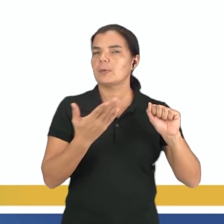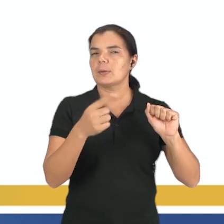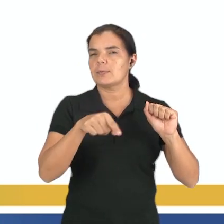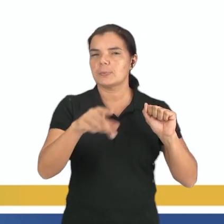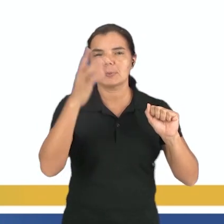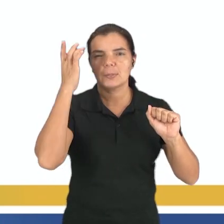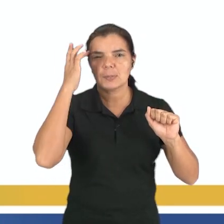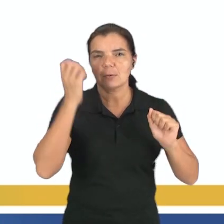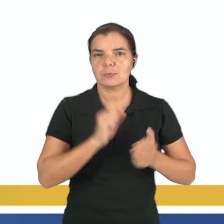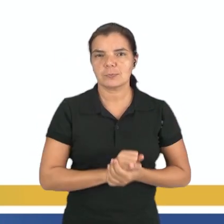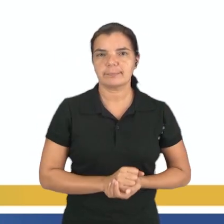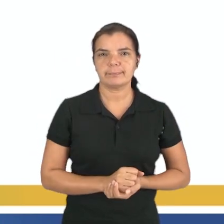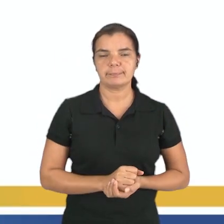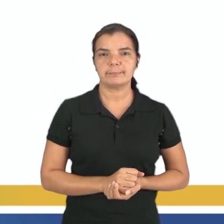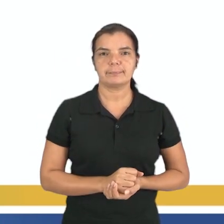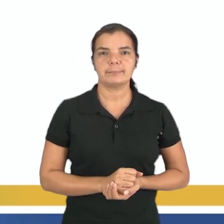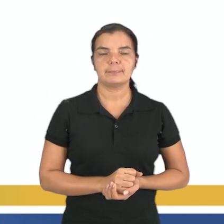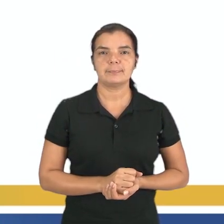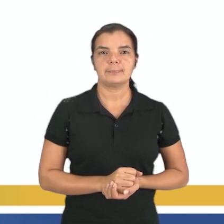que vocês acham?